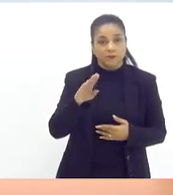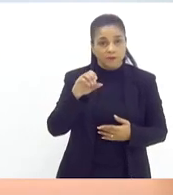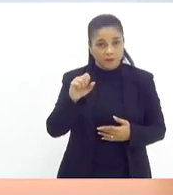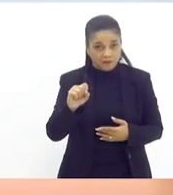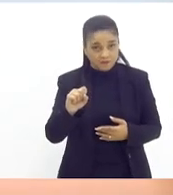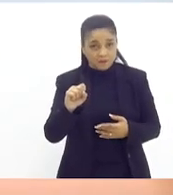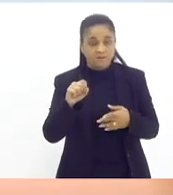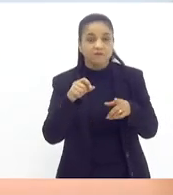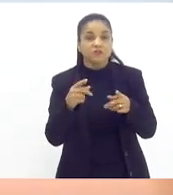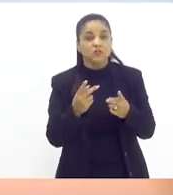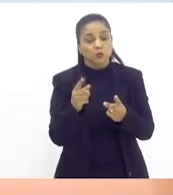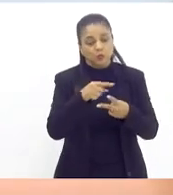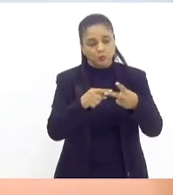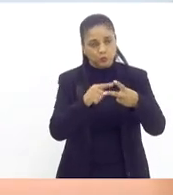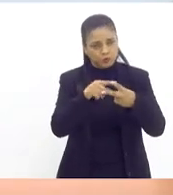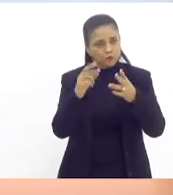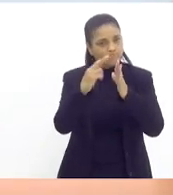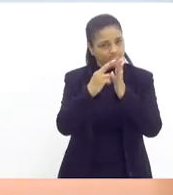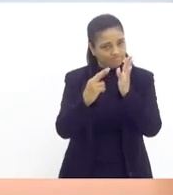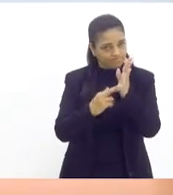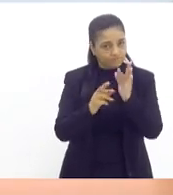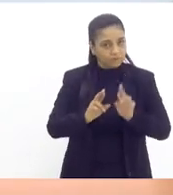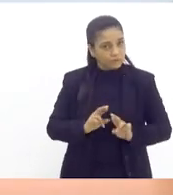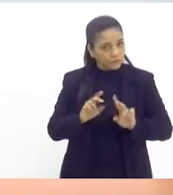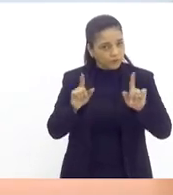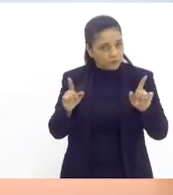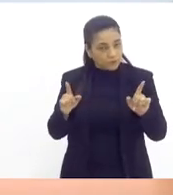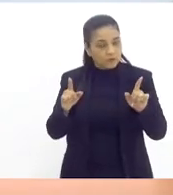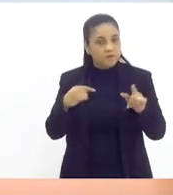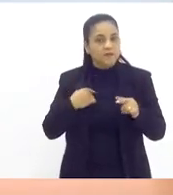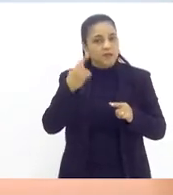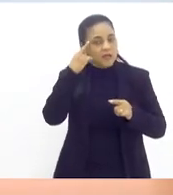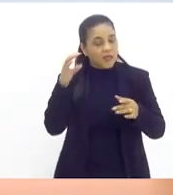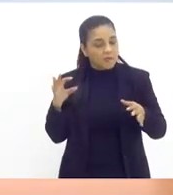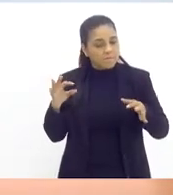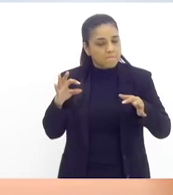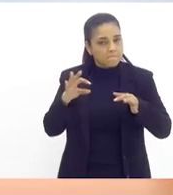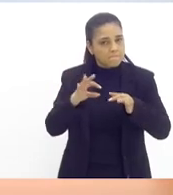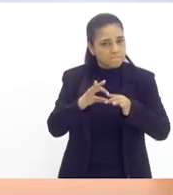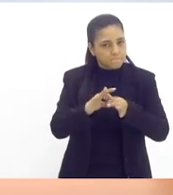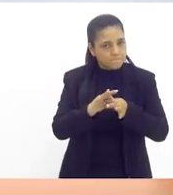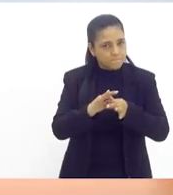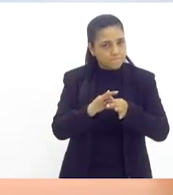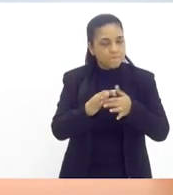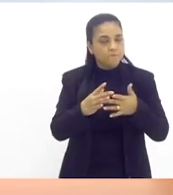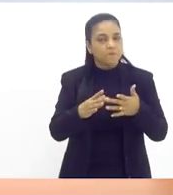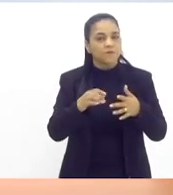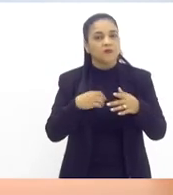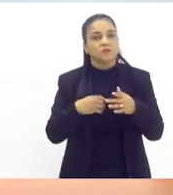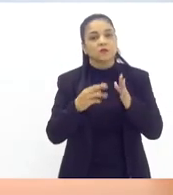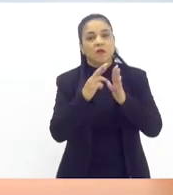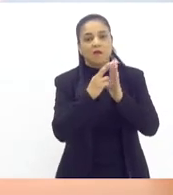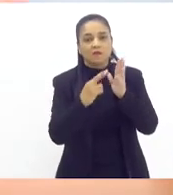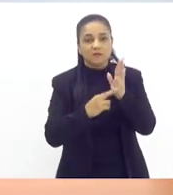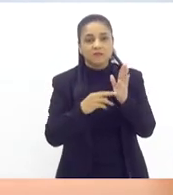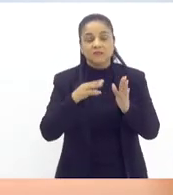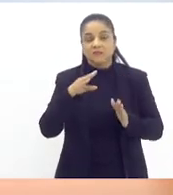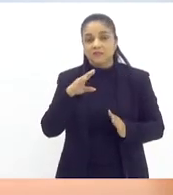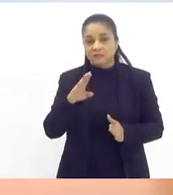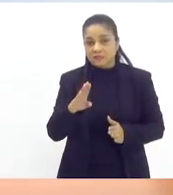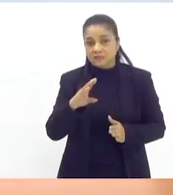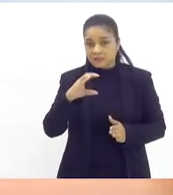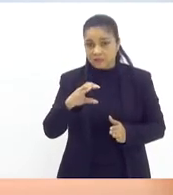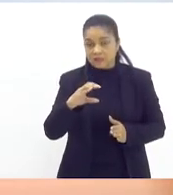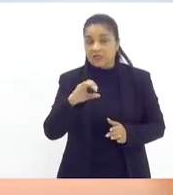obviamente, vão ser dois regulamentos diferentes, mas a ideia é que eles sejam, que se aproximem o máximo possível. E o regulamento da CBS vai ser aplicável,